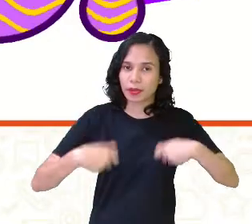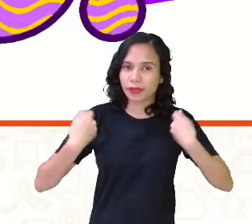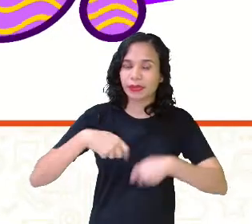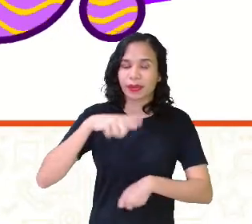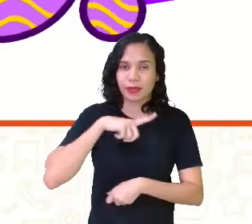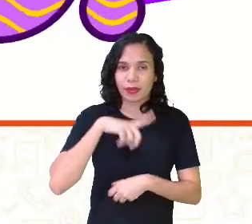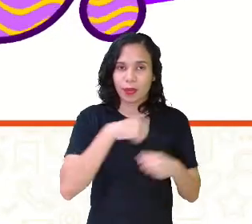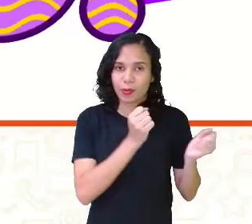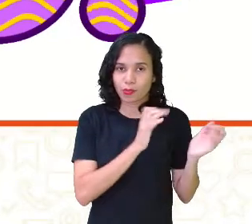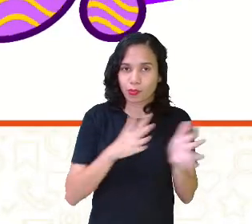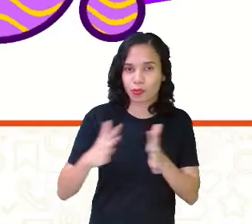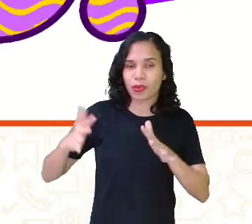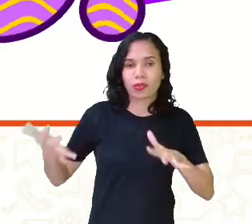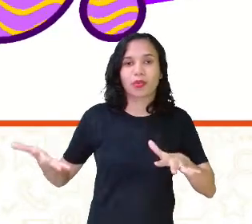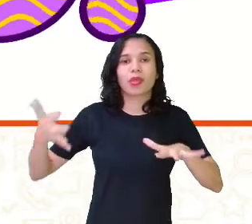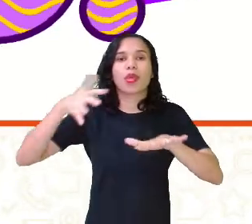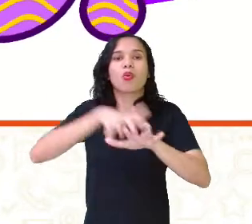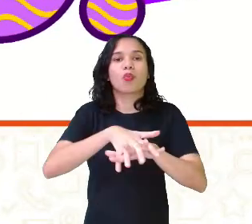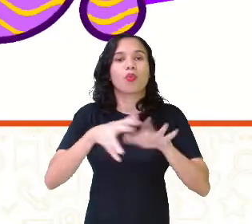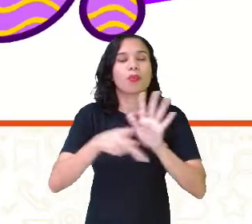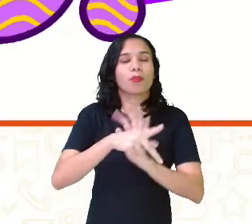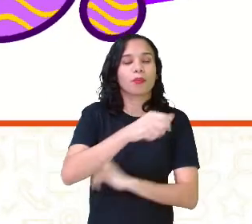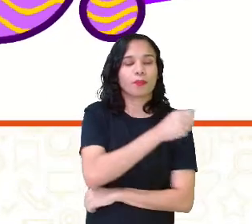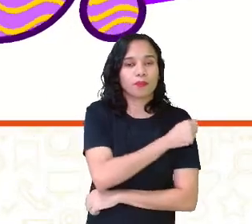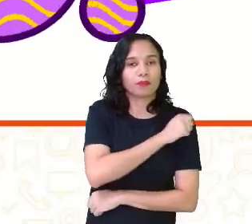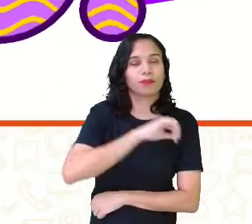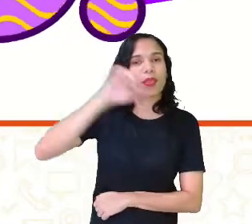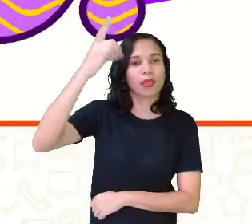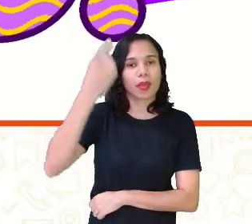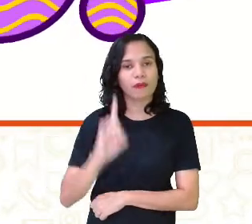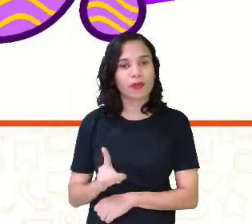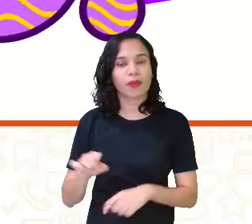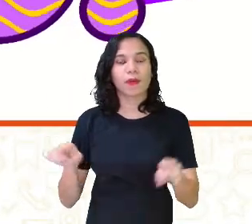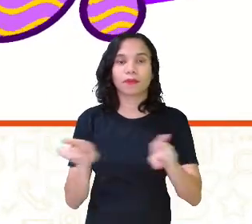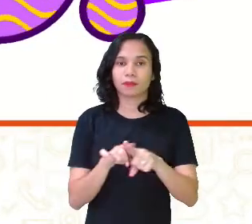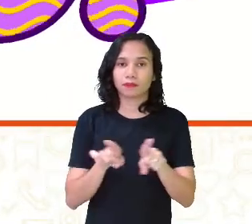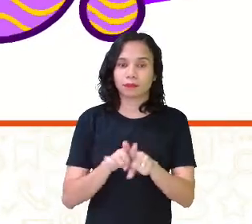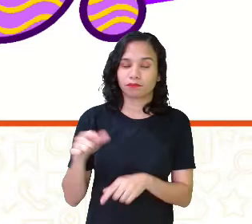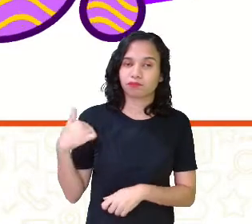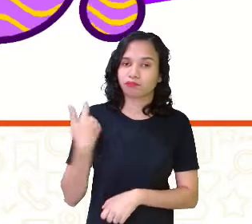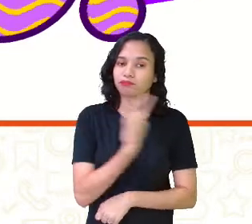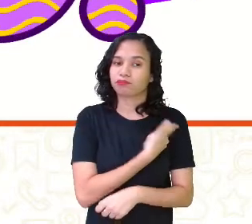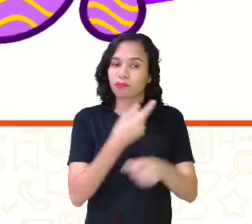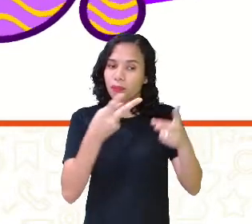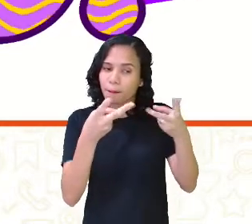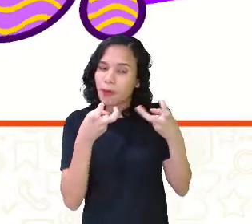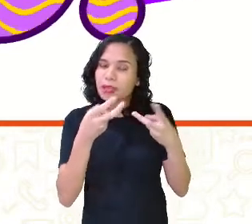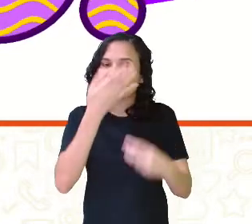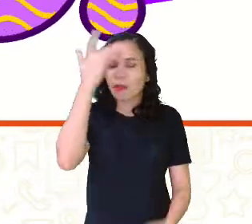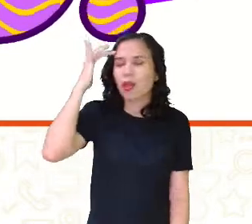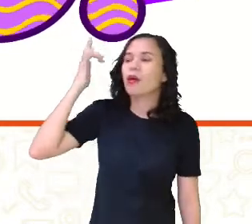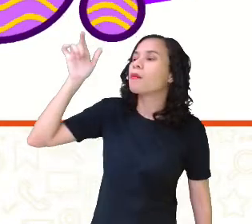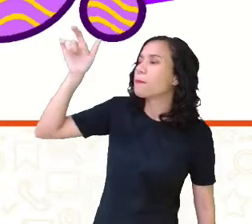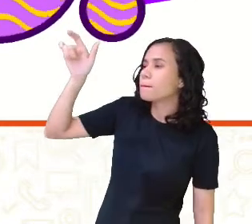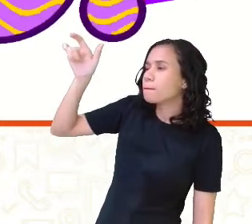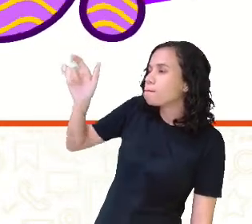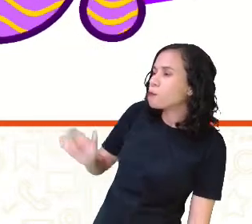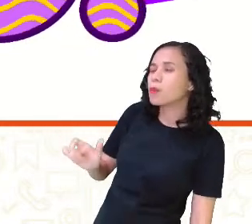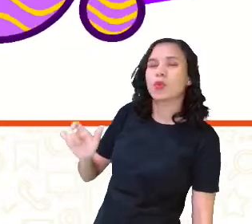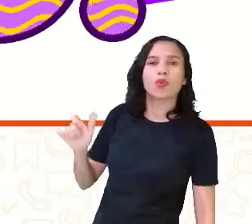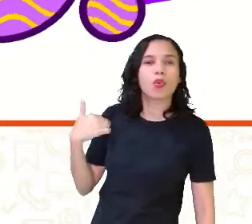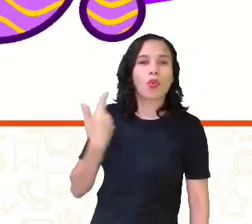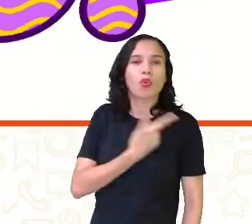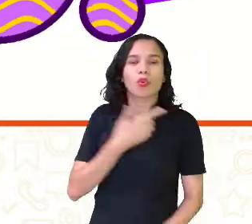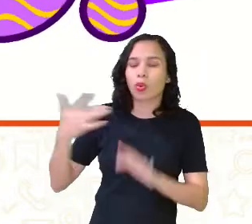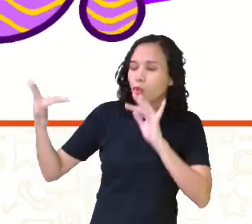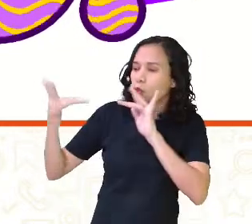no processo de inclusão do estudante com deficiência, mas que a gente também perceba o outro, que a gente